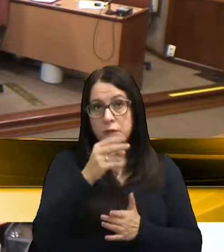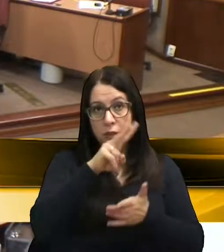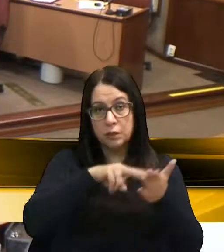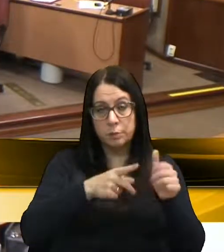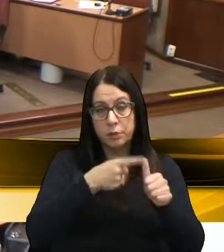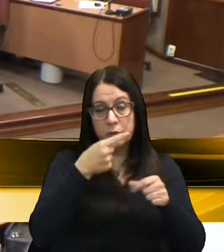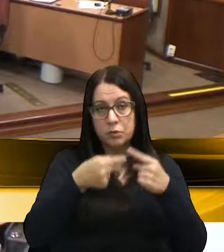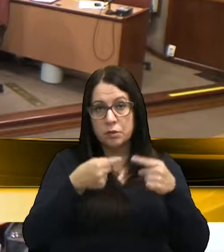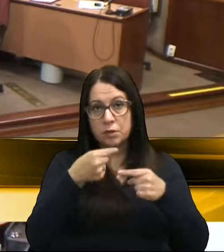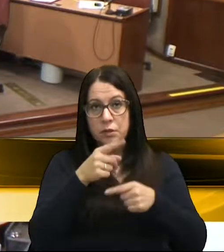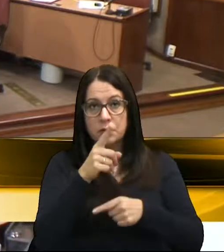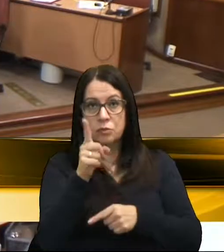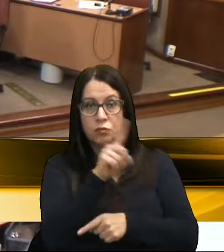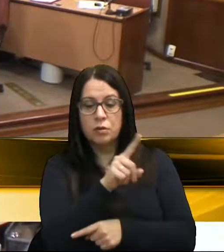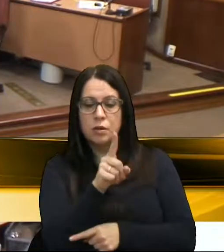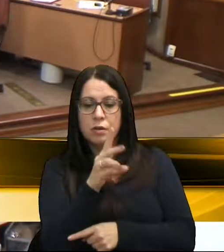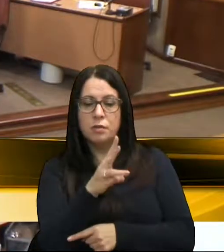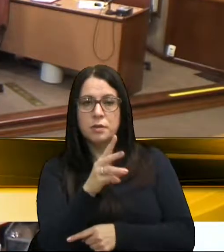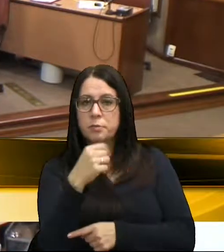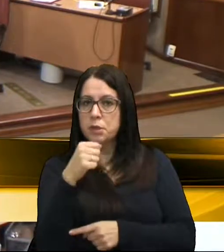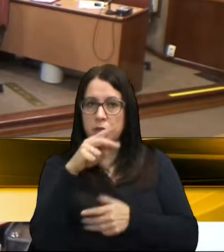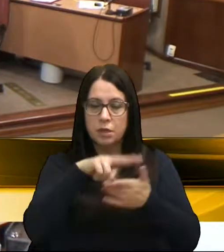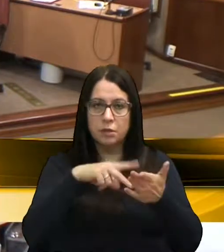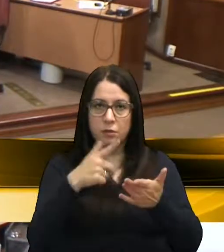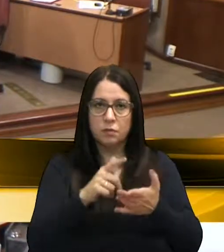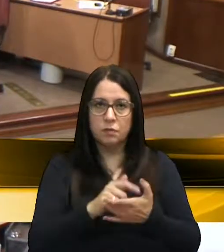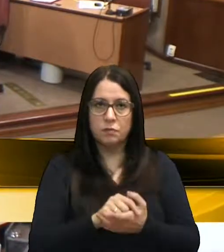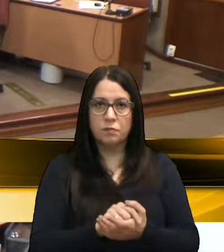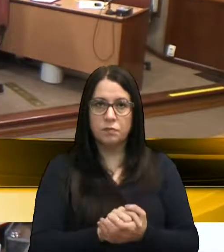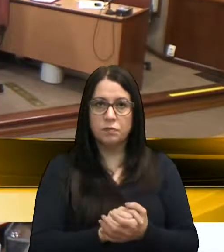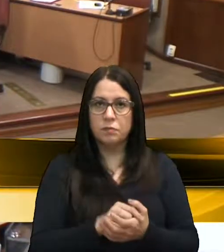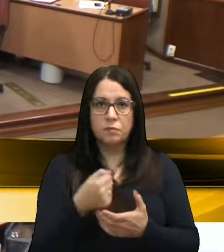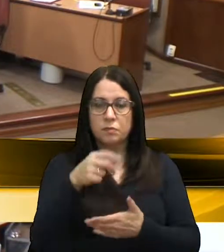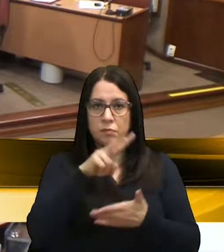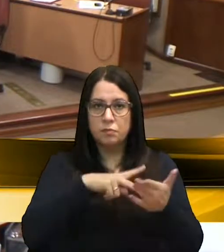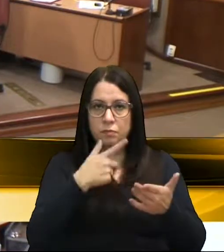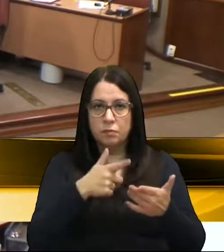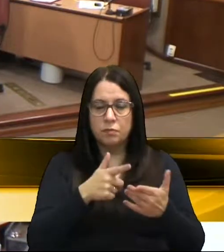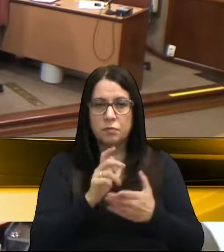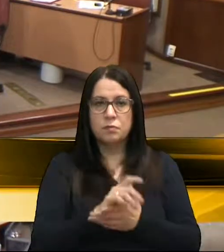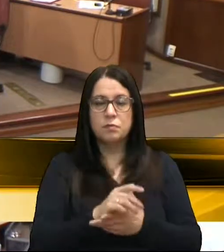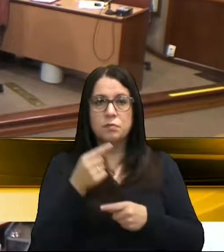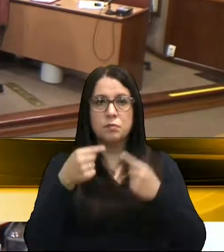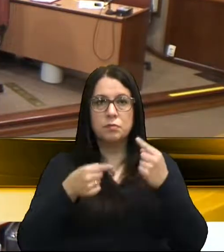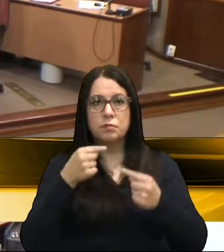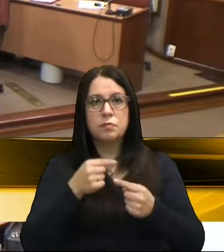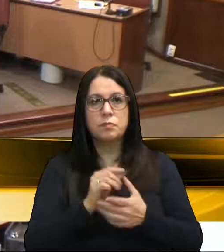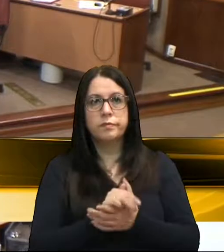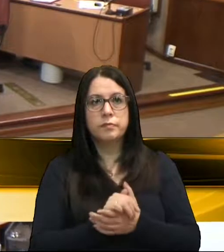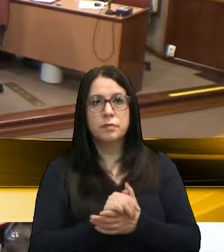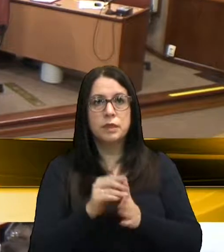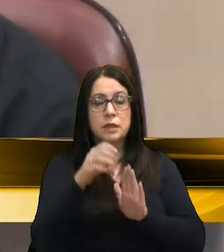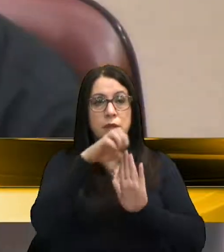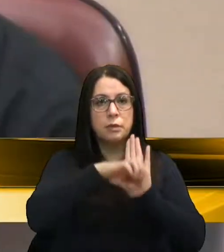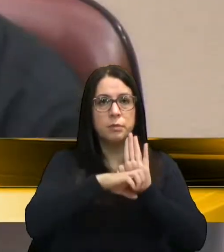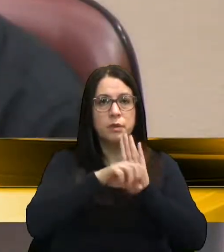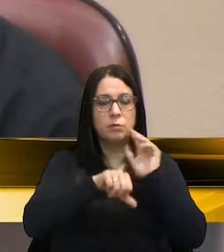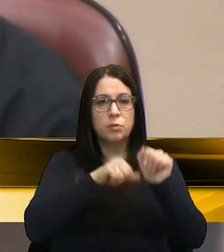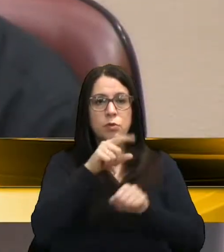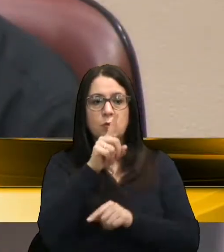primeira discussão no dia 13 e eu solicito a dispensa da leitura. O senhor está dispensado da leitura. Está em discussão a emenda